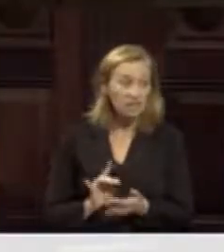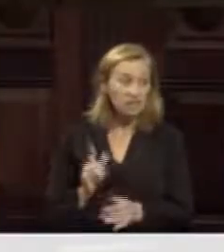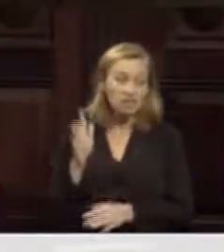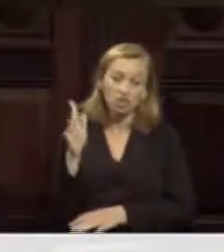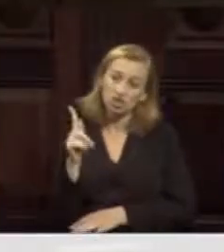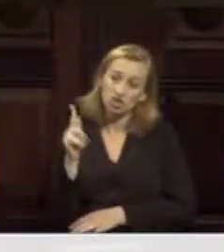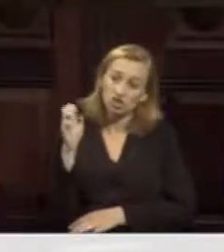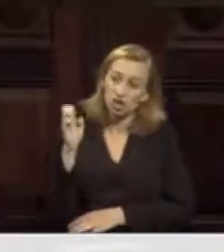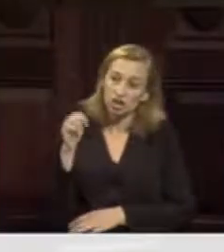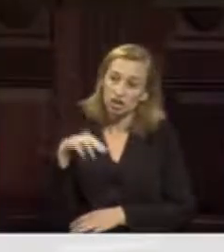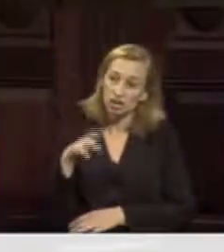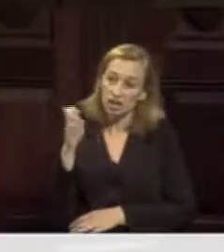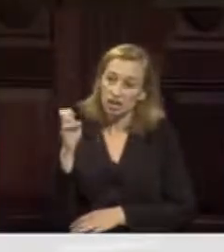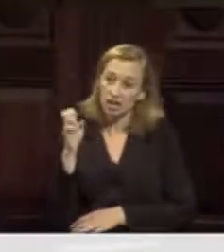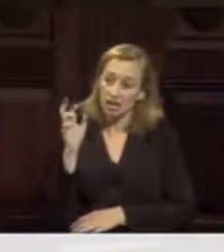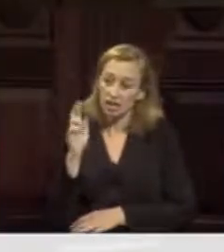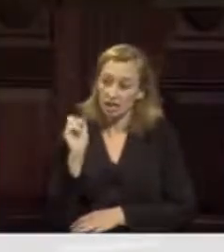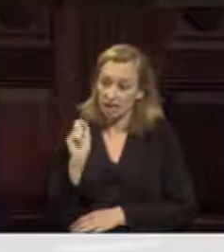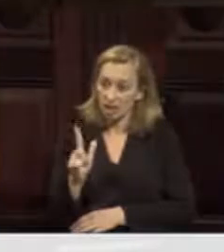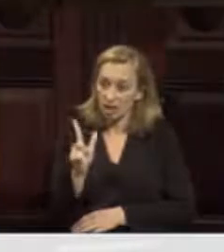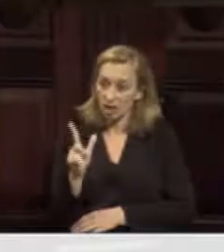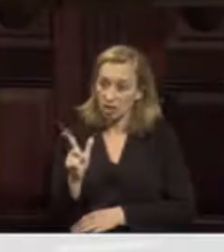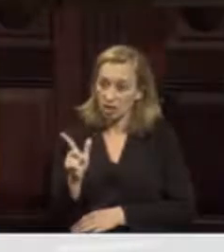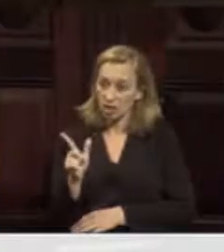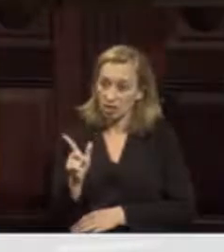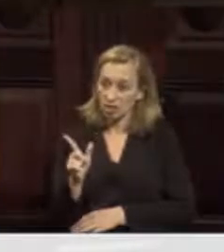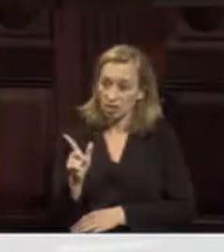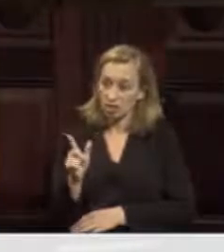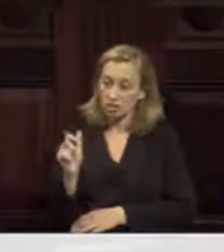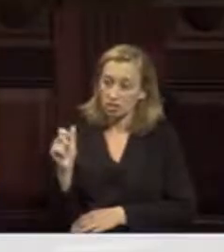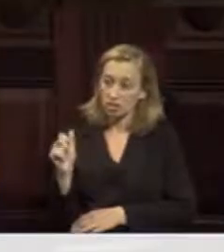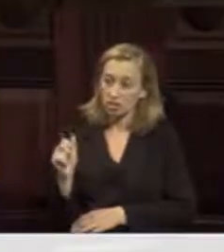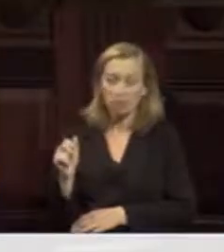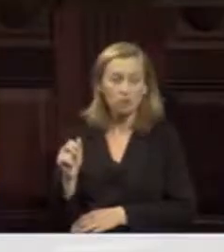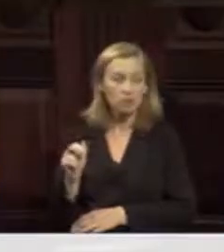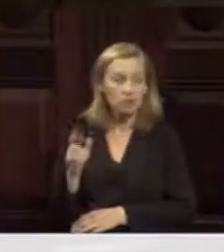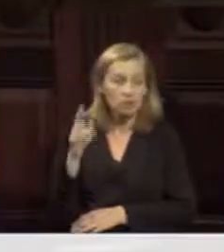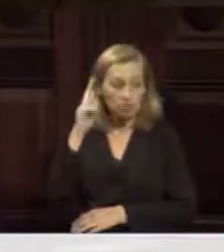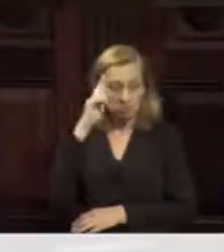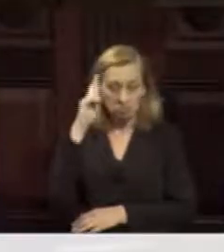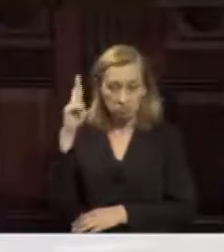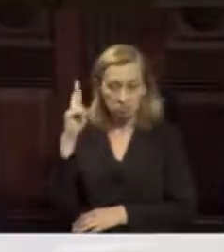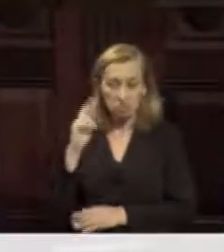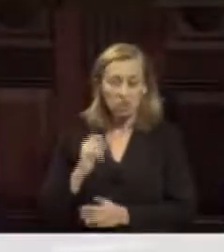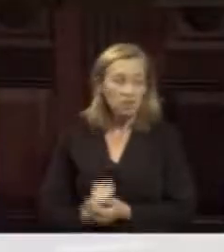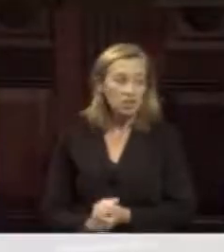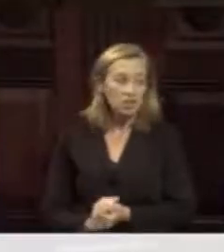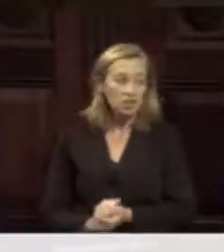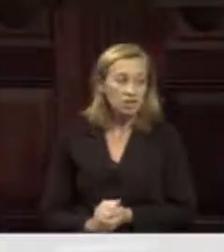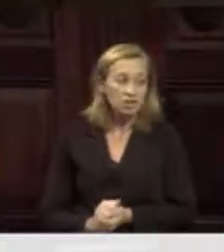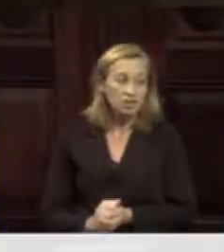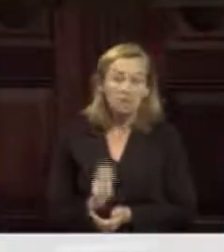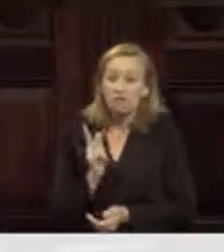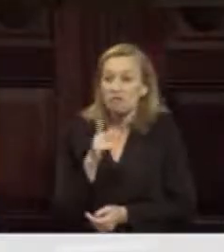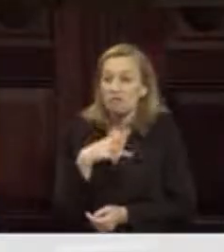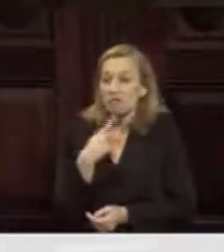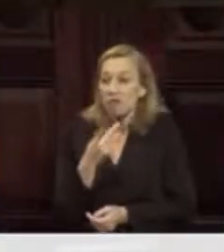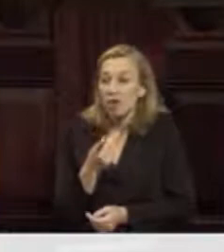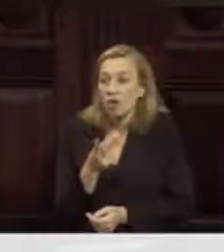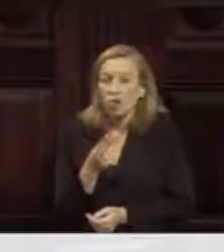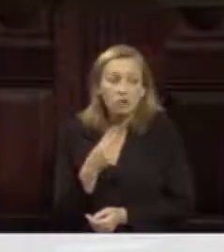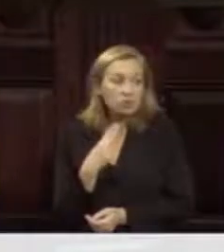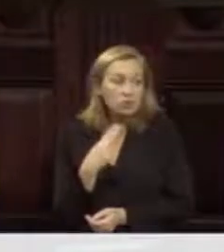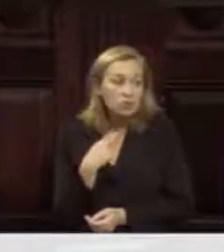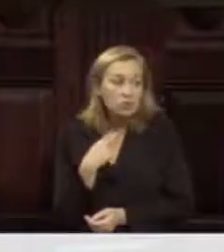general Vilas Boas, que é o comandante-geral do Exército, disse que não poderia haver,